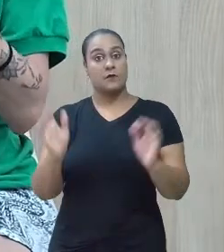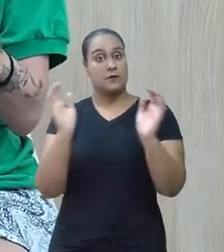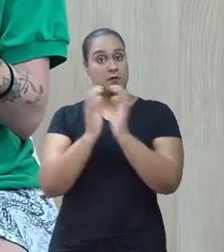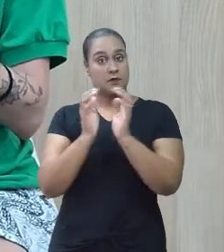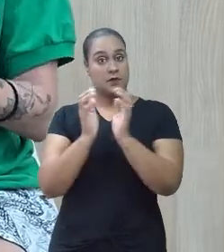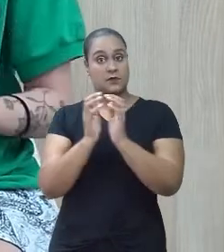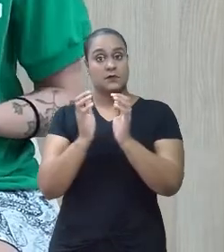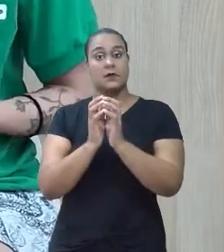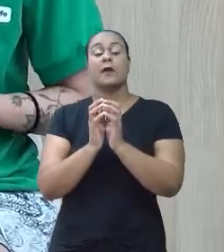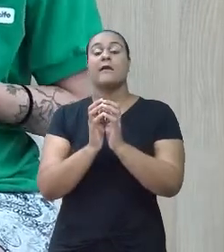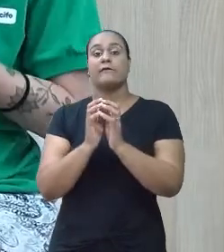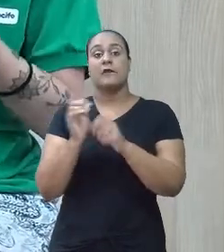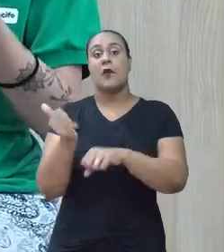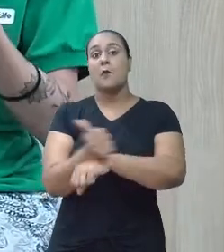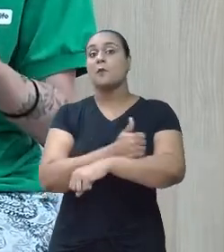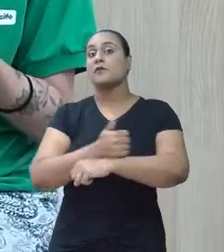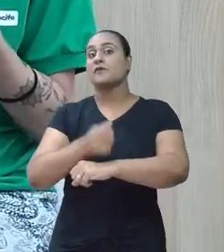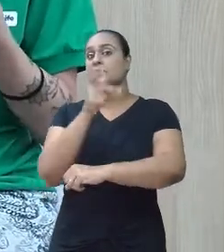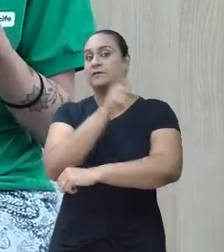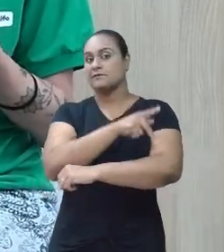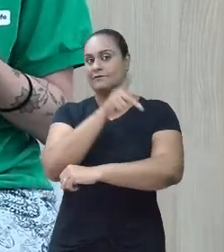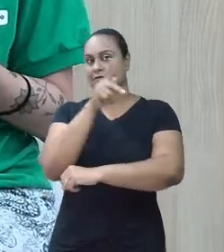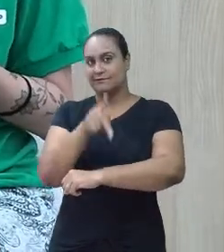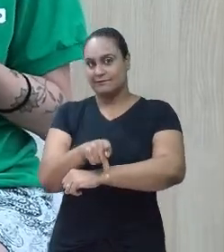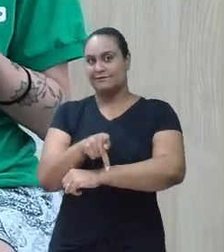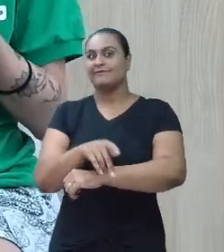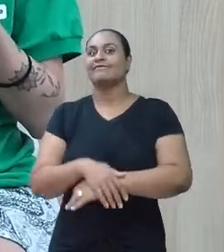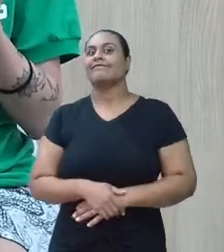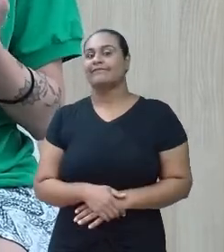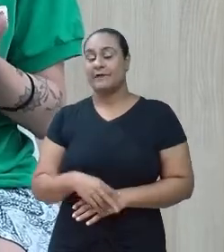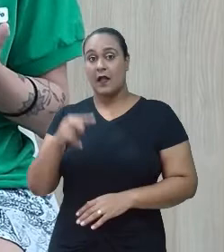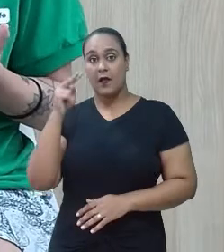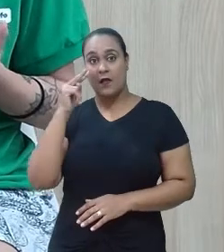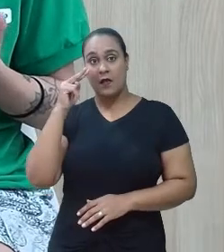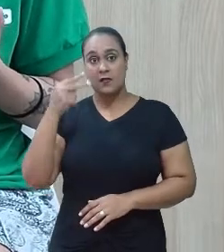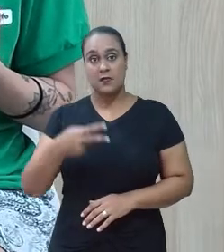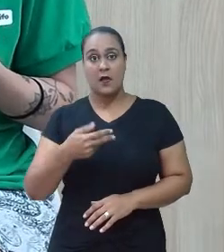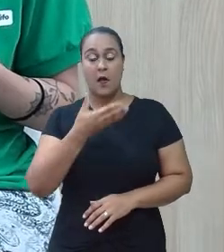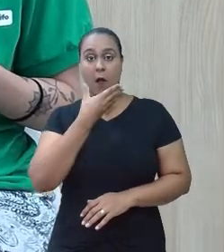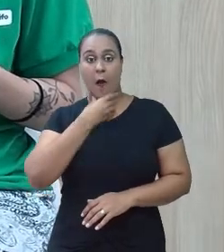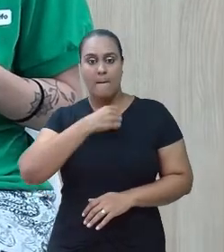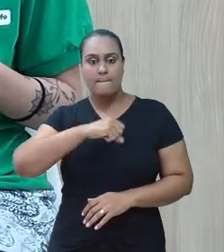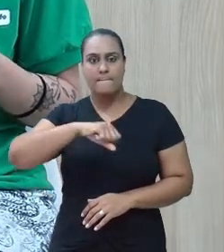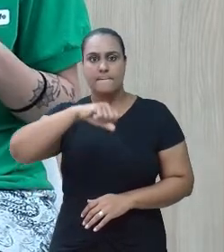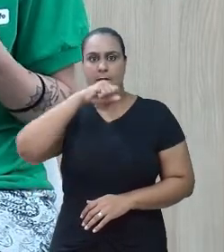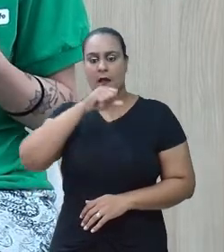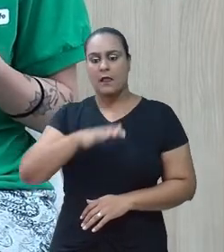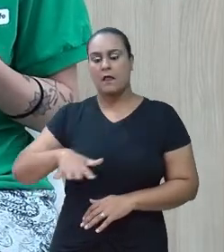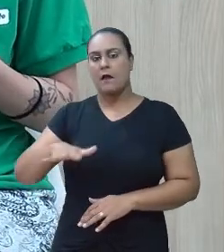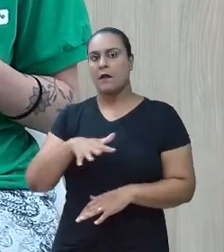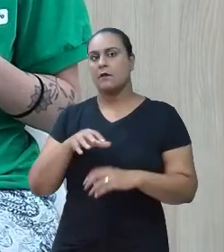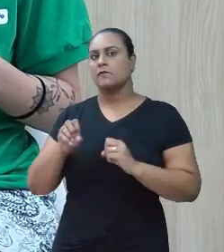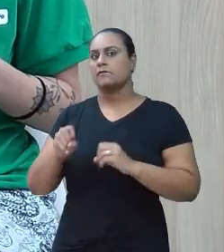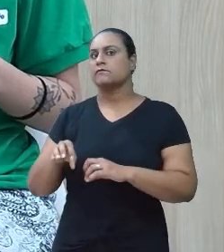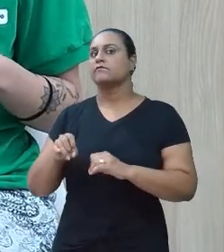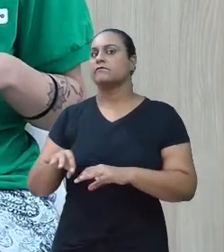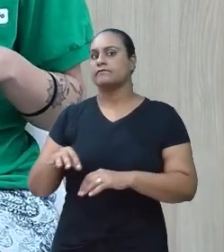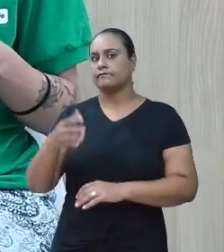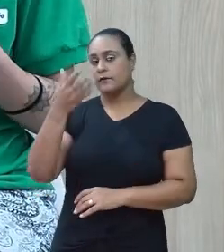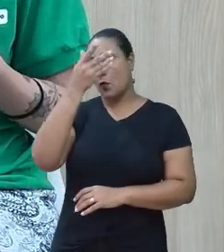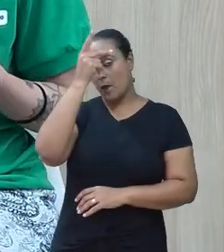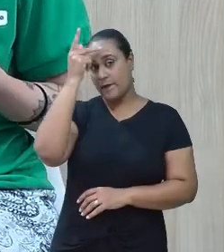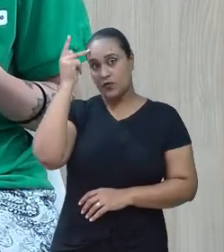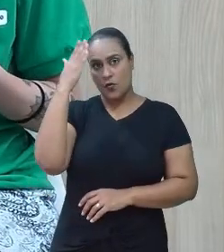um pedagogo e ele é reconhecido como patrono aí da educação, né? Ele é uma figura muito importante, não só